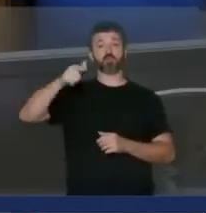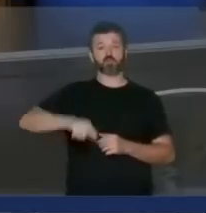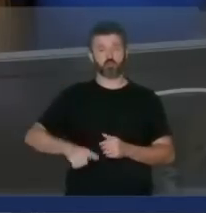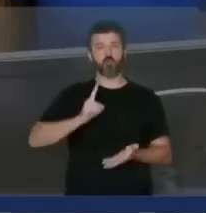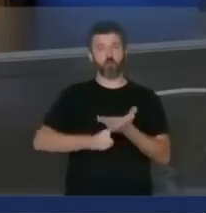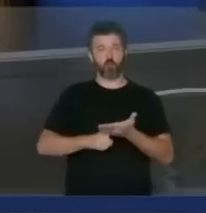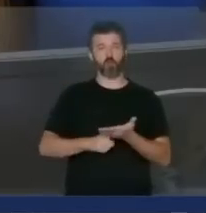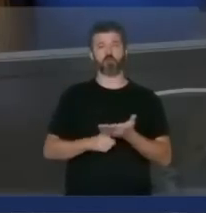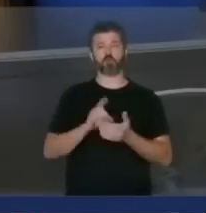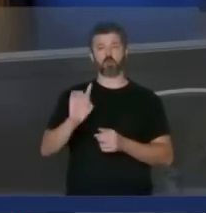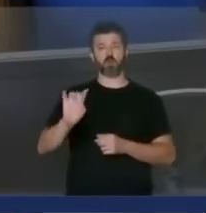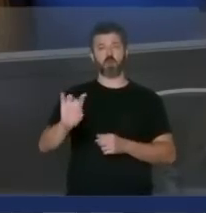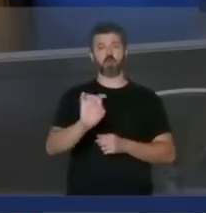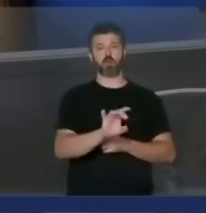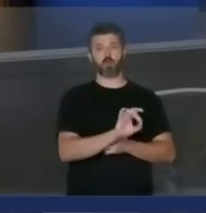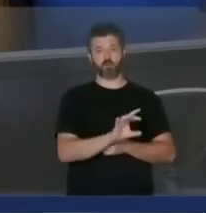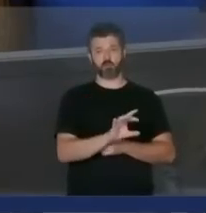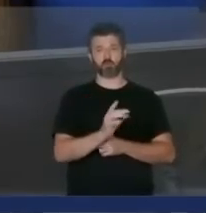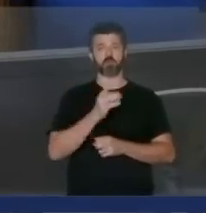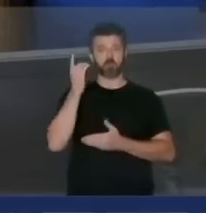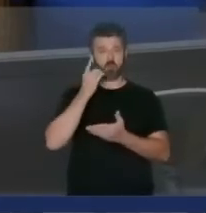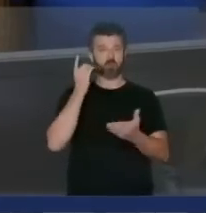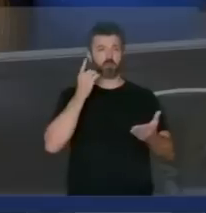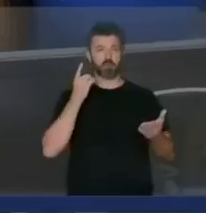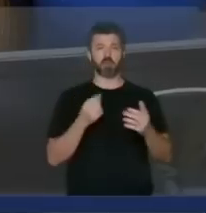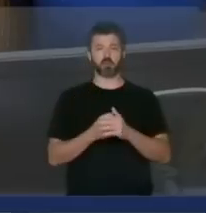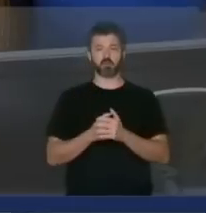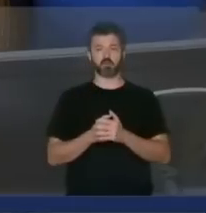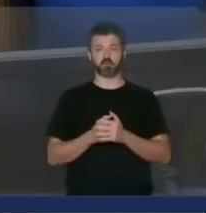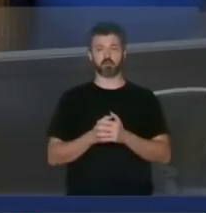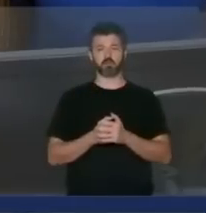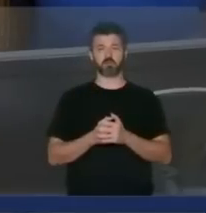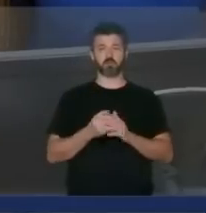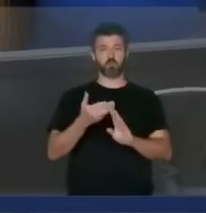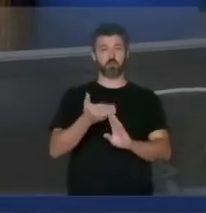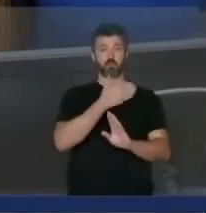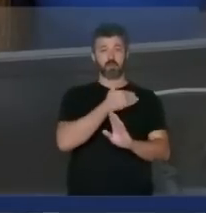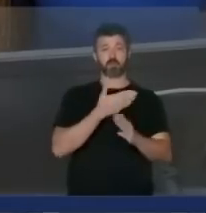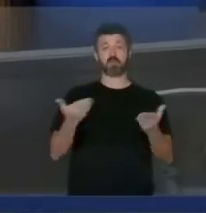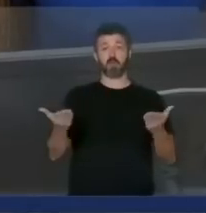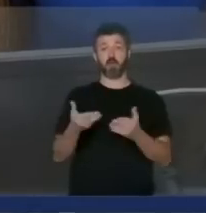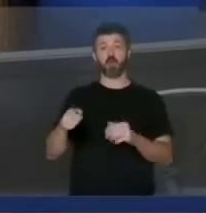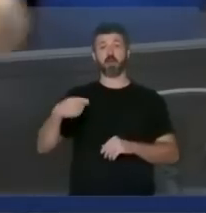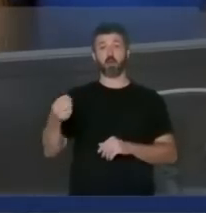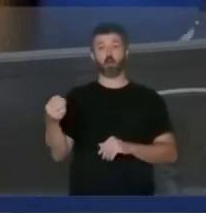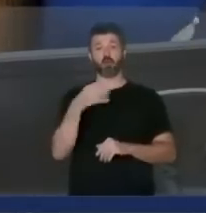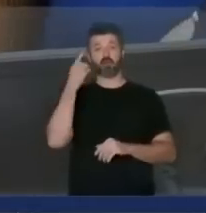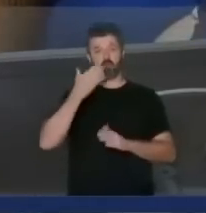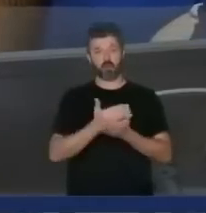com cada um de vocês, parlamentares de legislaturas passadas e deputados que iniciam agora seus